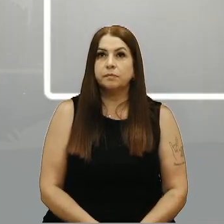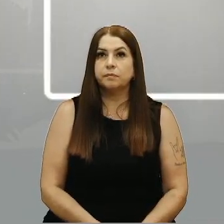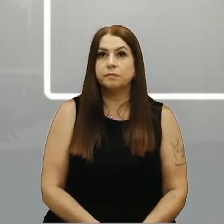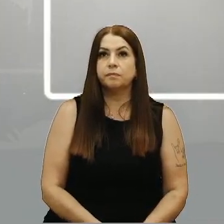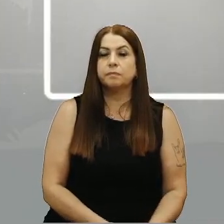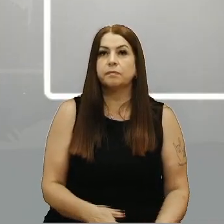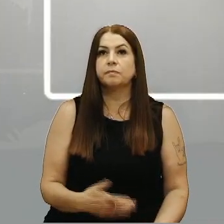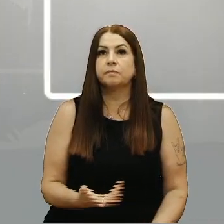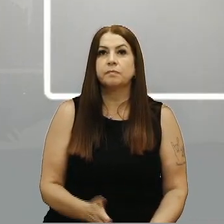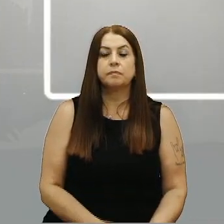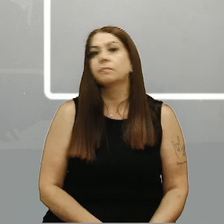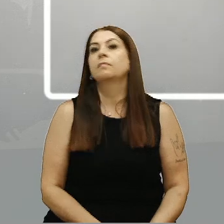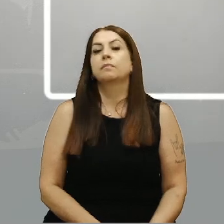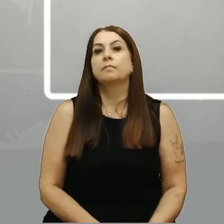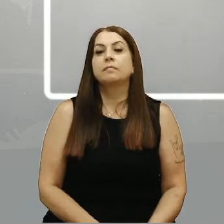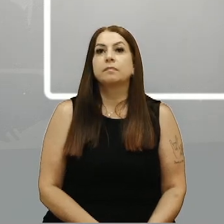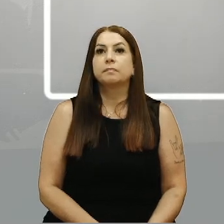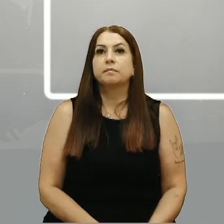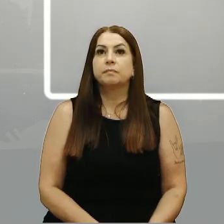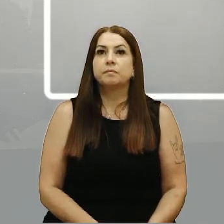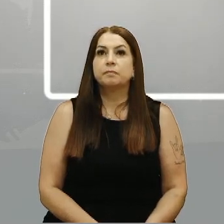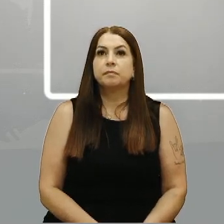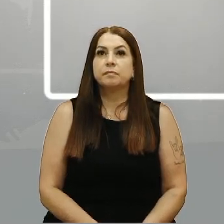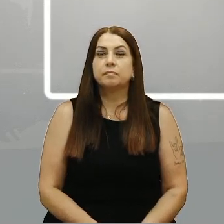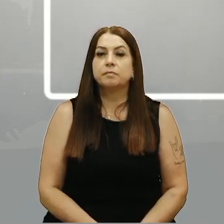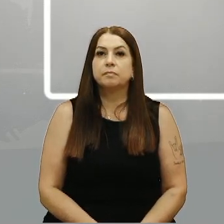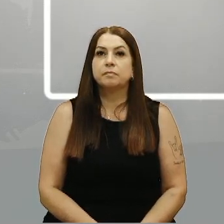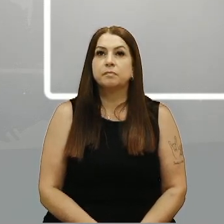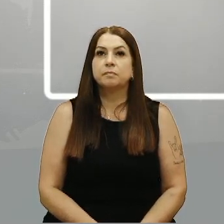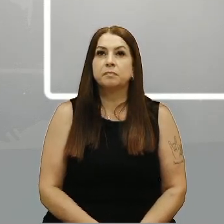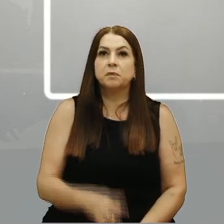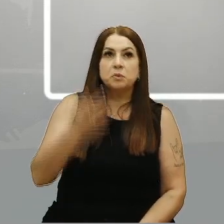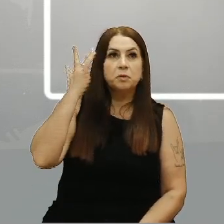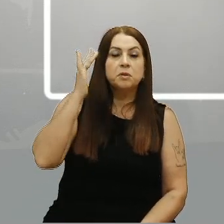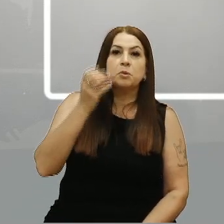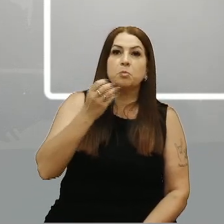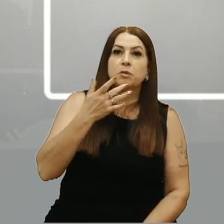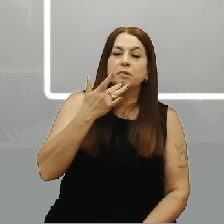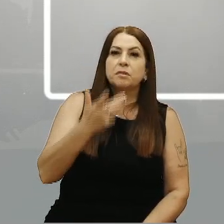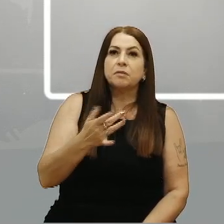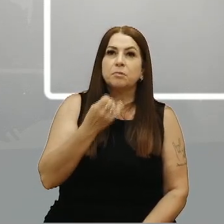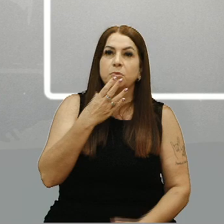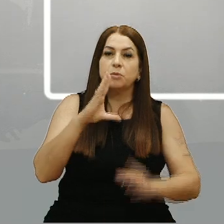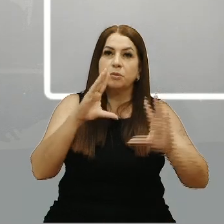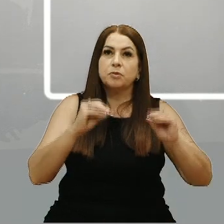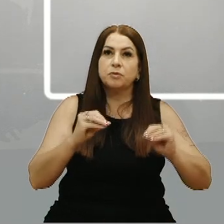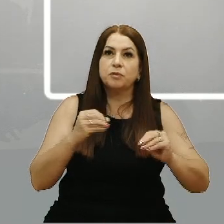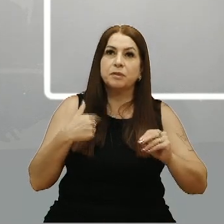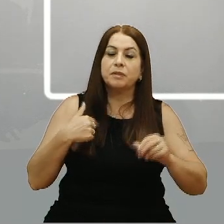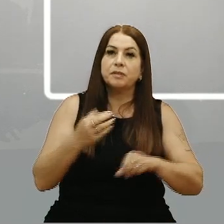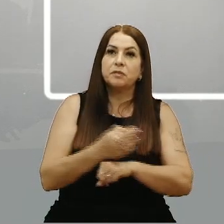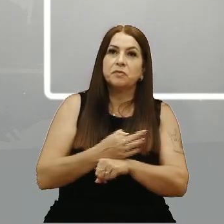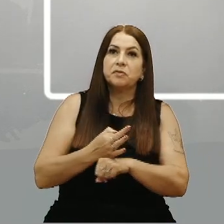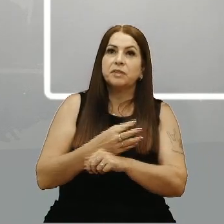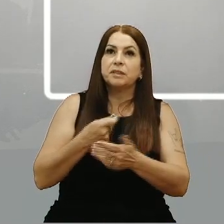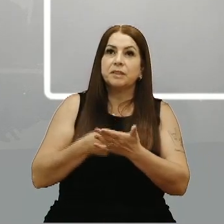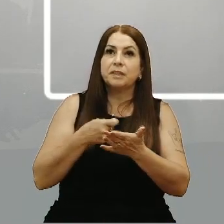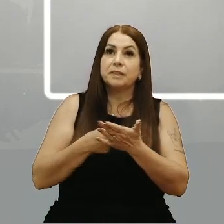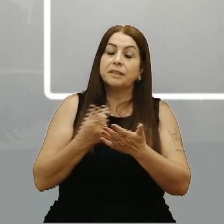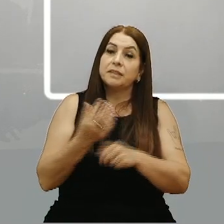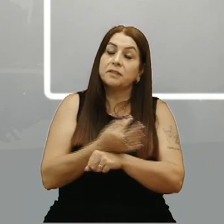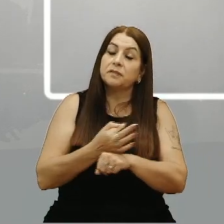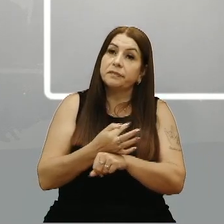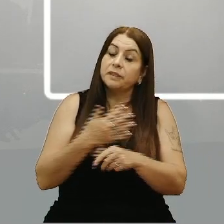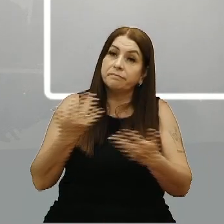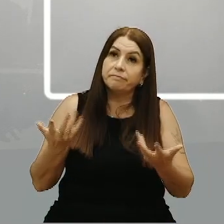Então, não sei se é boa tarde, boa noite, né? Estou aqui de férias, estava tentando estar de férias,